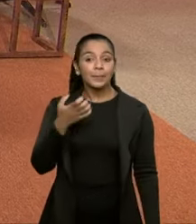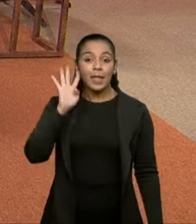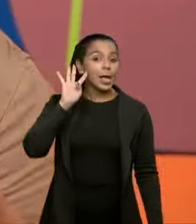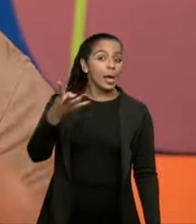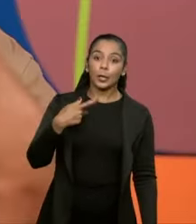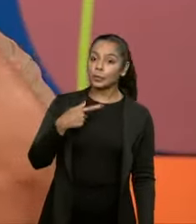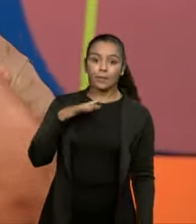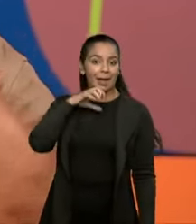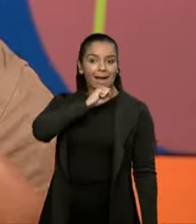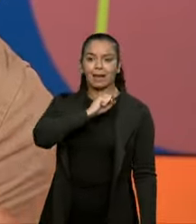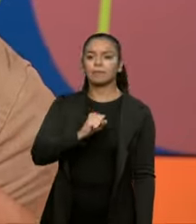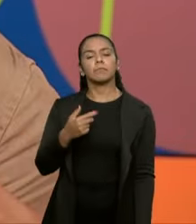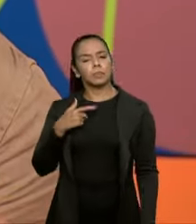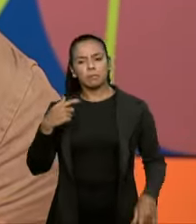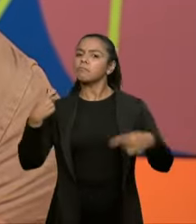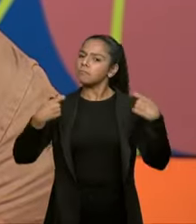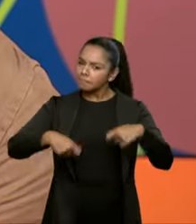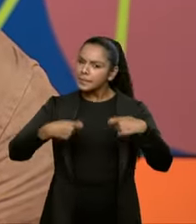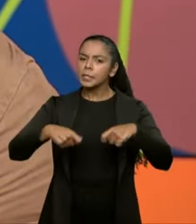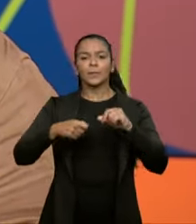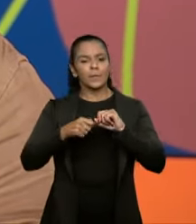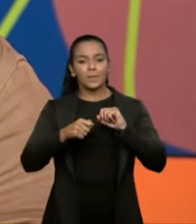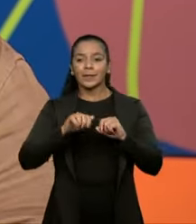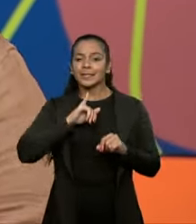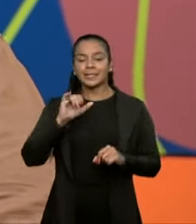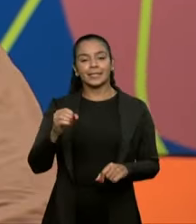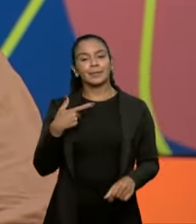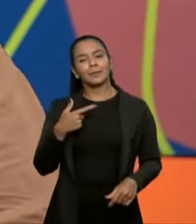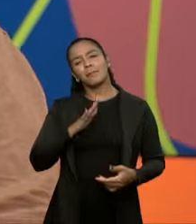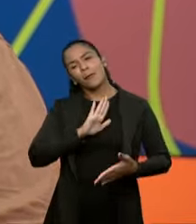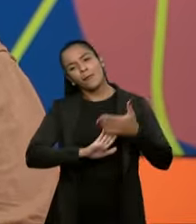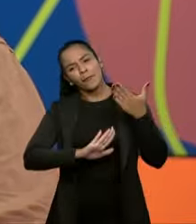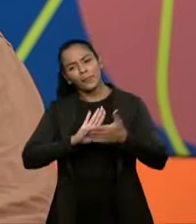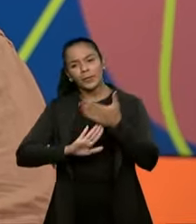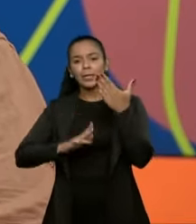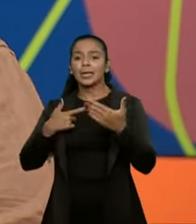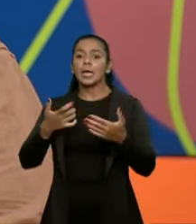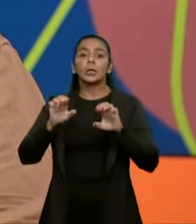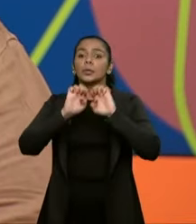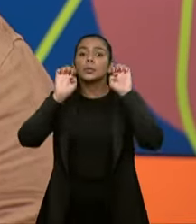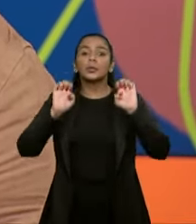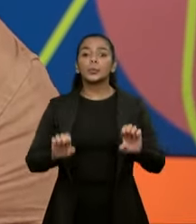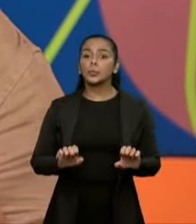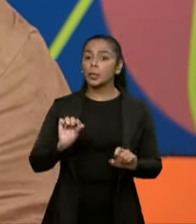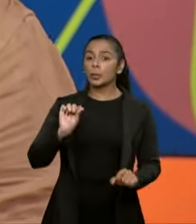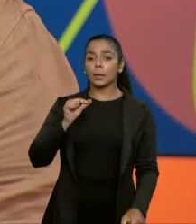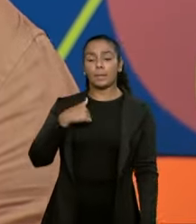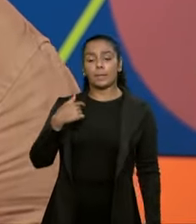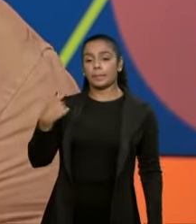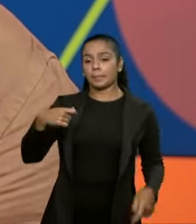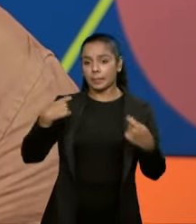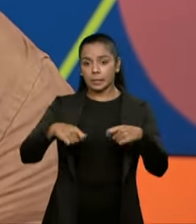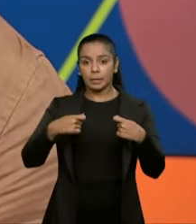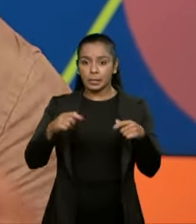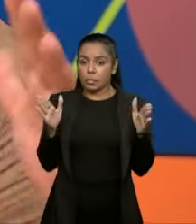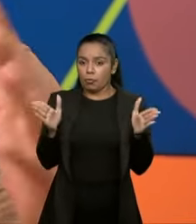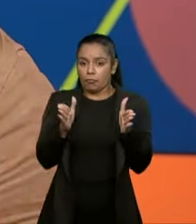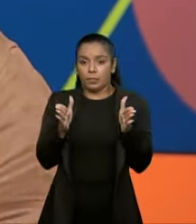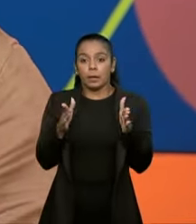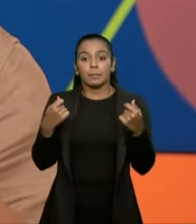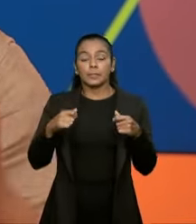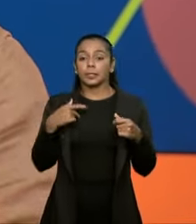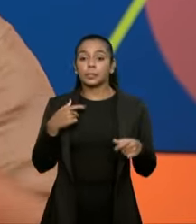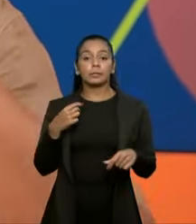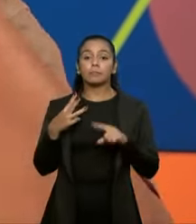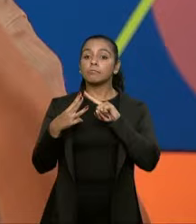tudo logo. Eu falei, cara, eu preciso fazer isso e tal. Só que, pô, pra eu viajar, eu quero ter a estrutura do que eu preciso. Claro. Porque tem que ser tudo pequeno no carro. Eu falei, não, eu preciso de três,